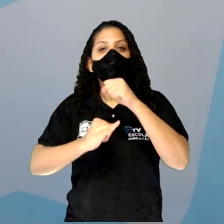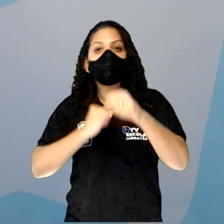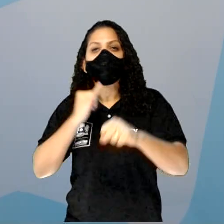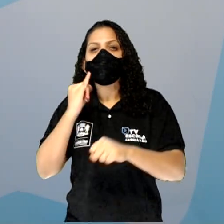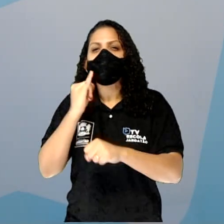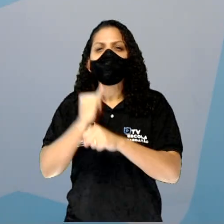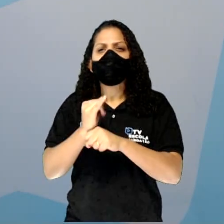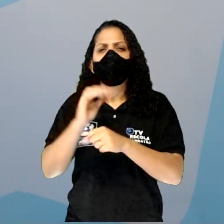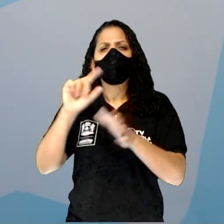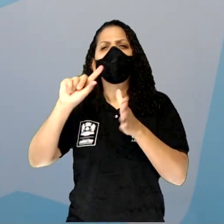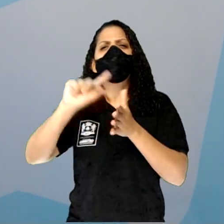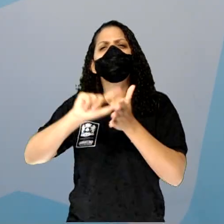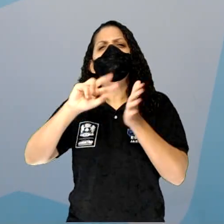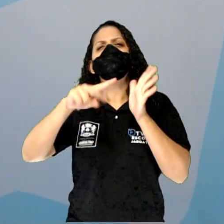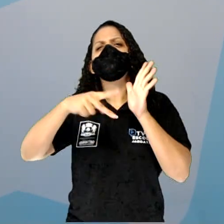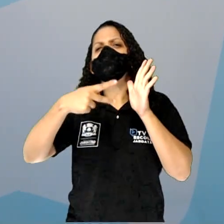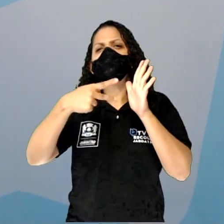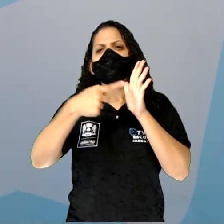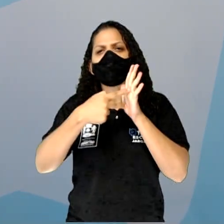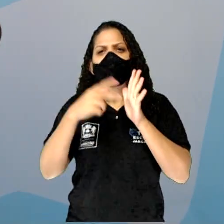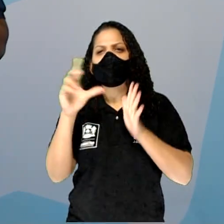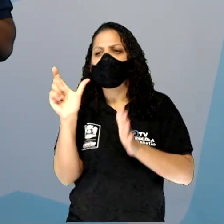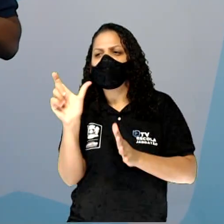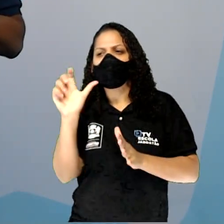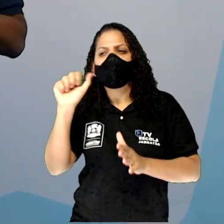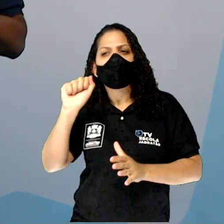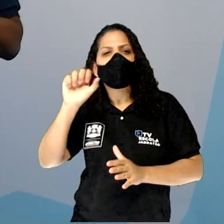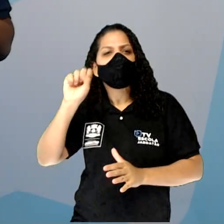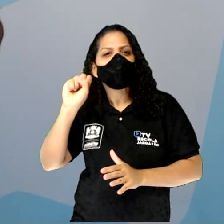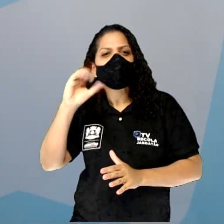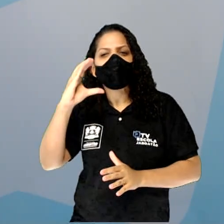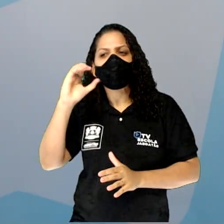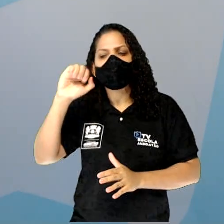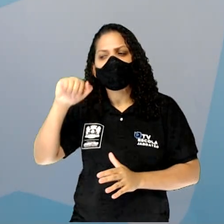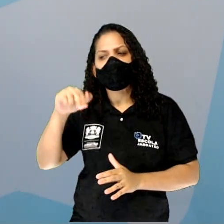significado dessa palavra? Vamos lá? Vamos pesquisar?